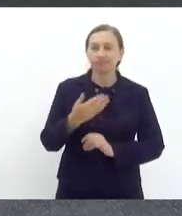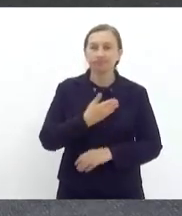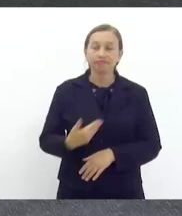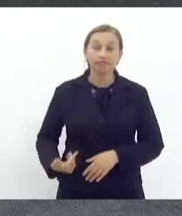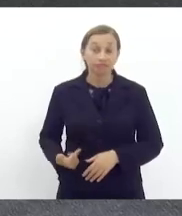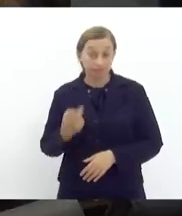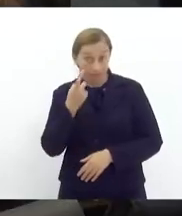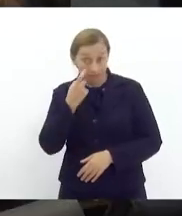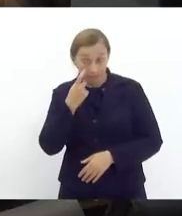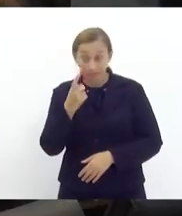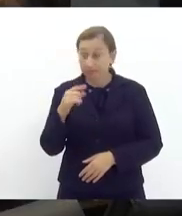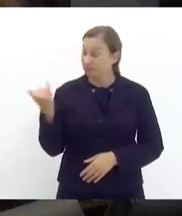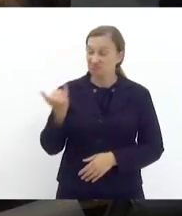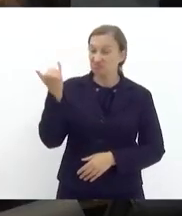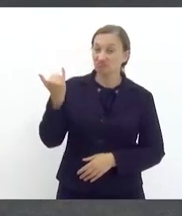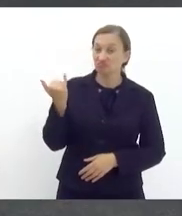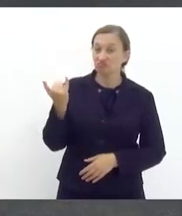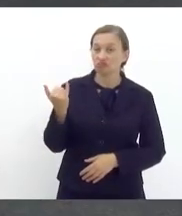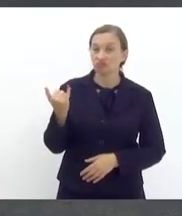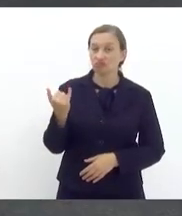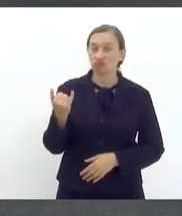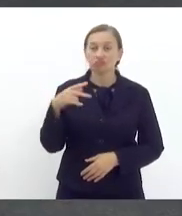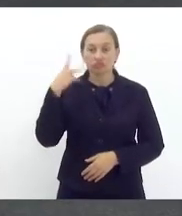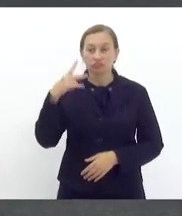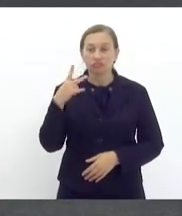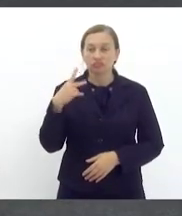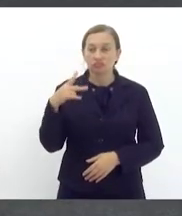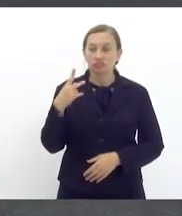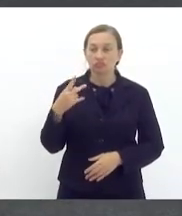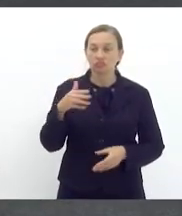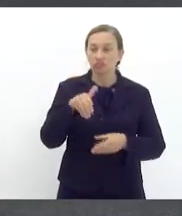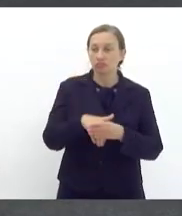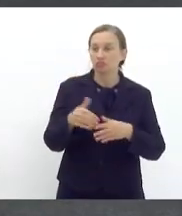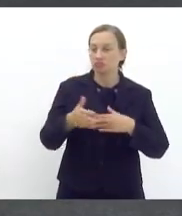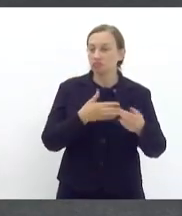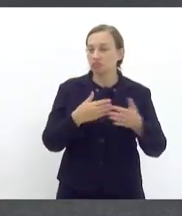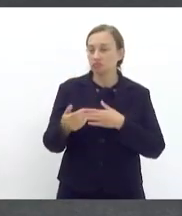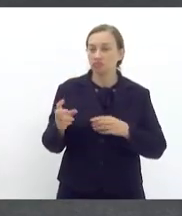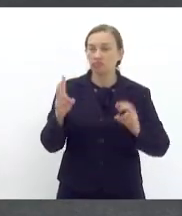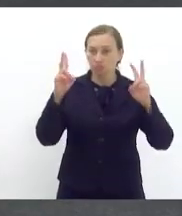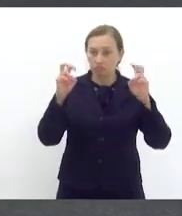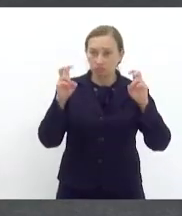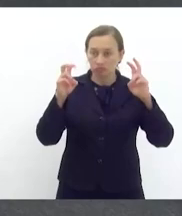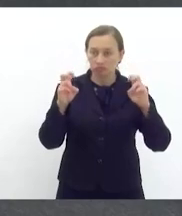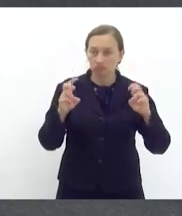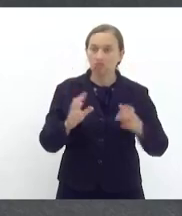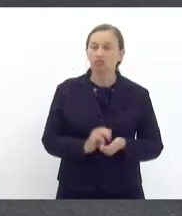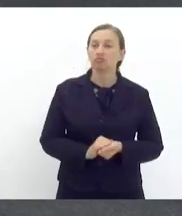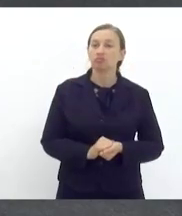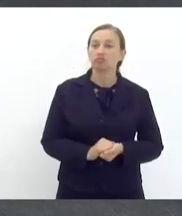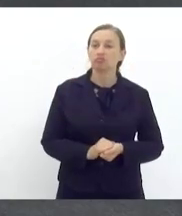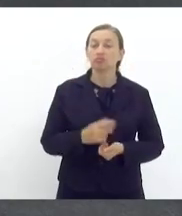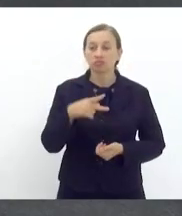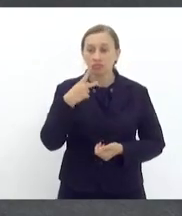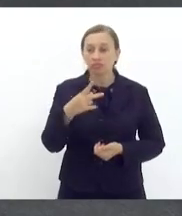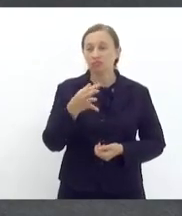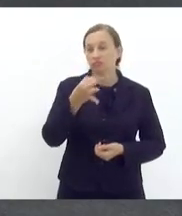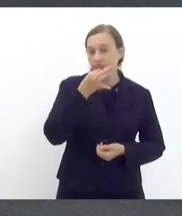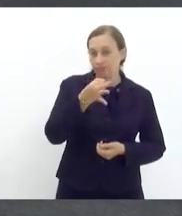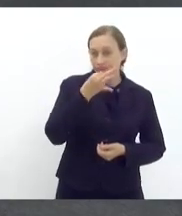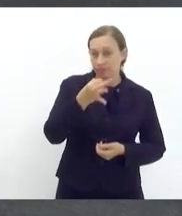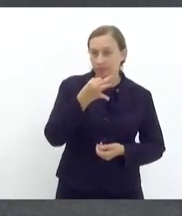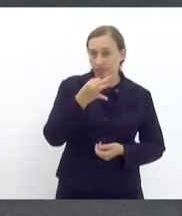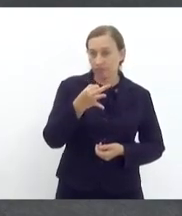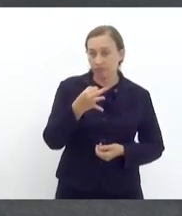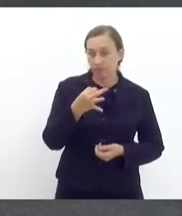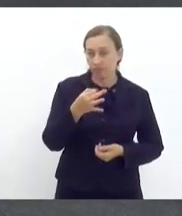apreciar não importa esse parlamento quando vota qualquer matéria indicação simples ou legislativa ele fala qual é o seu posicionamento ou pelo